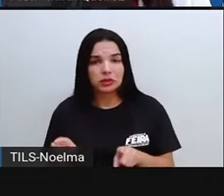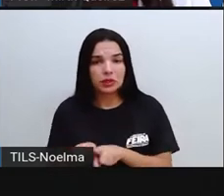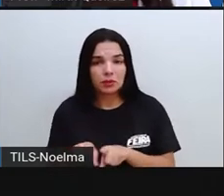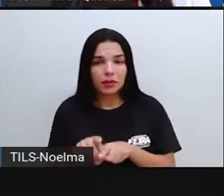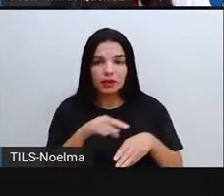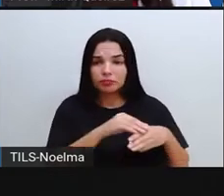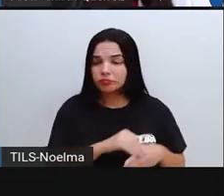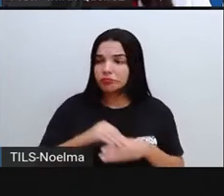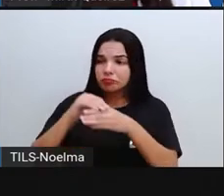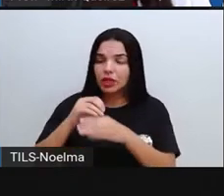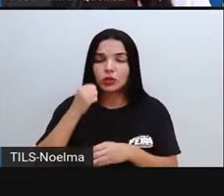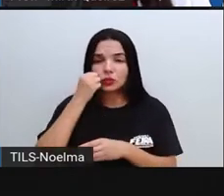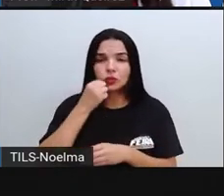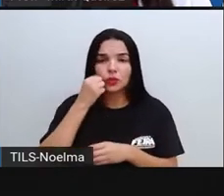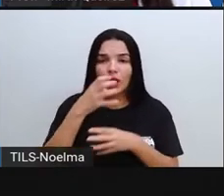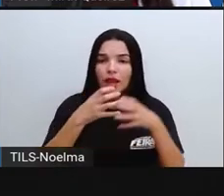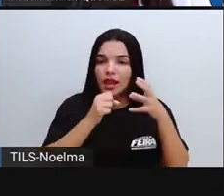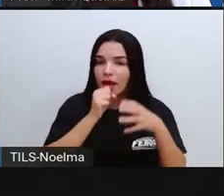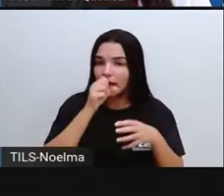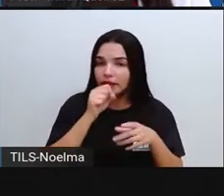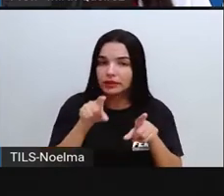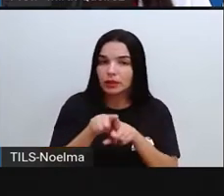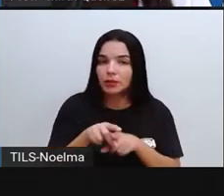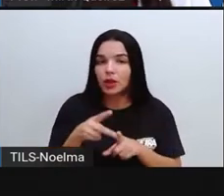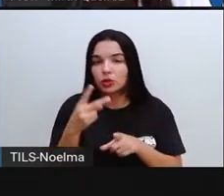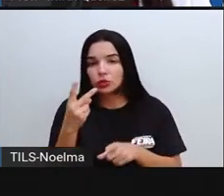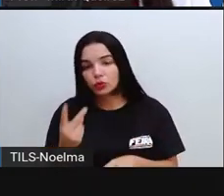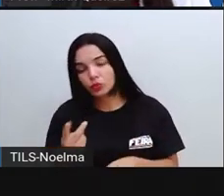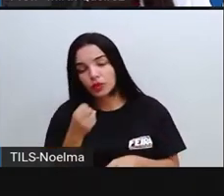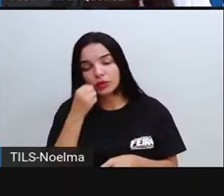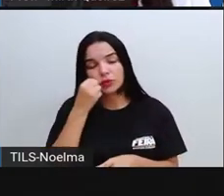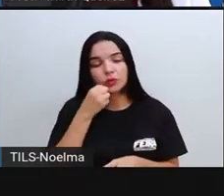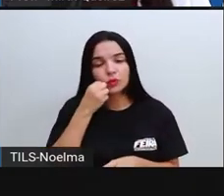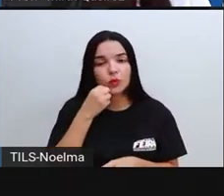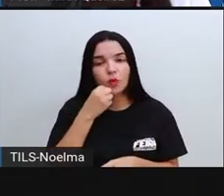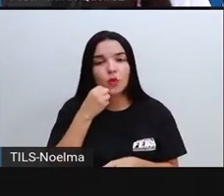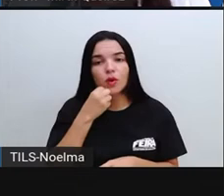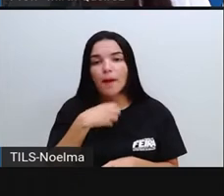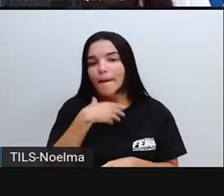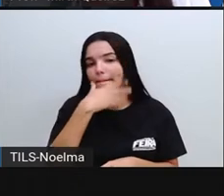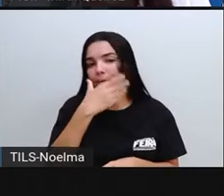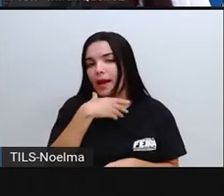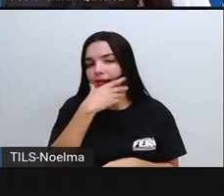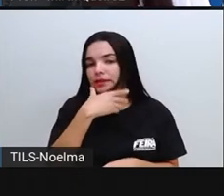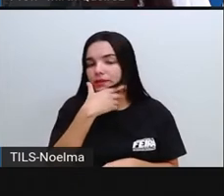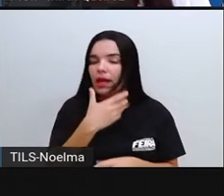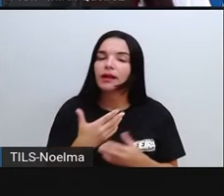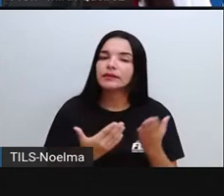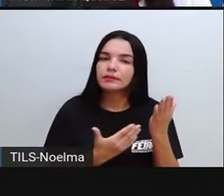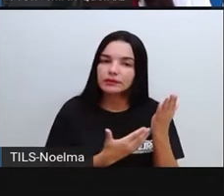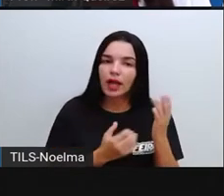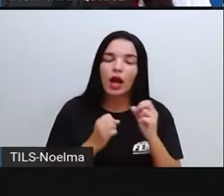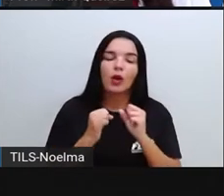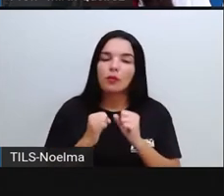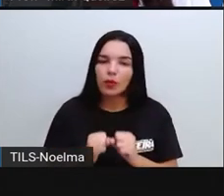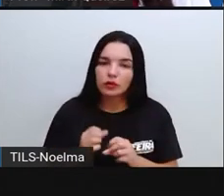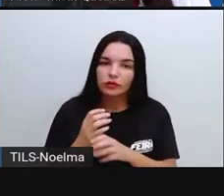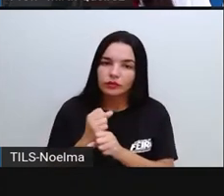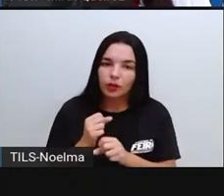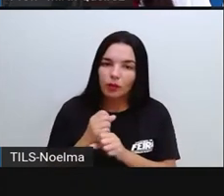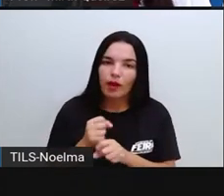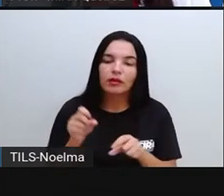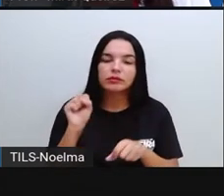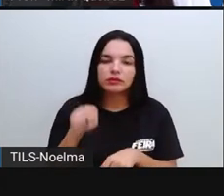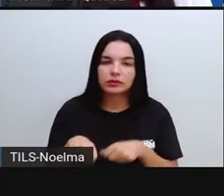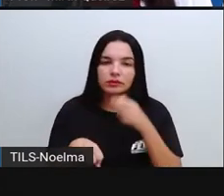pode levar uma caixa de suco de laranja e duas de suco de maçã por exemplo que vai dar um litro aí que foi a a quantidade